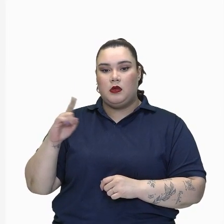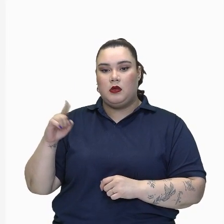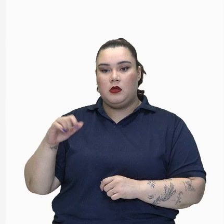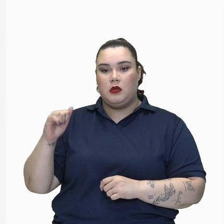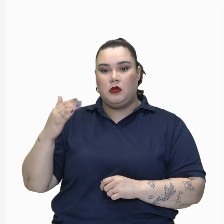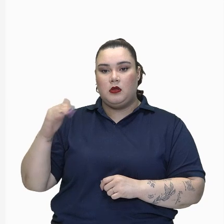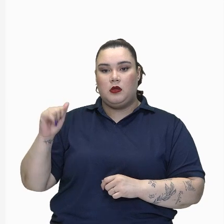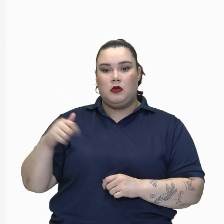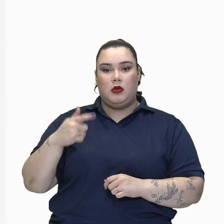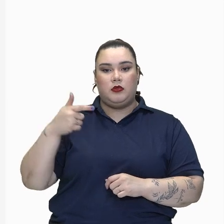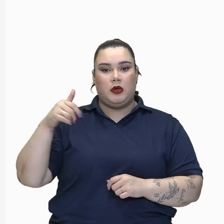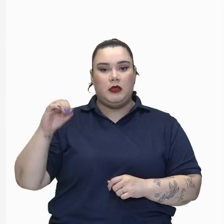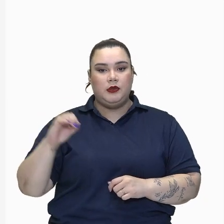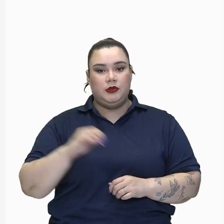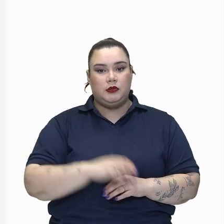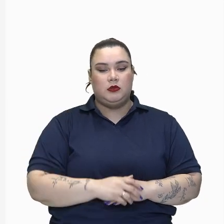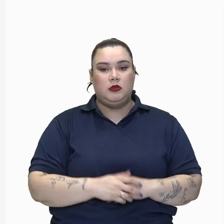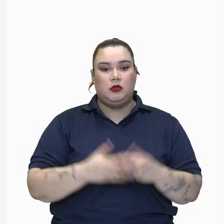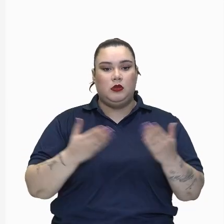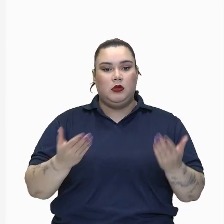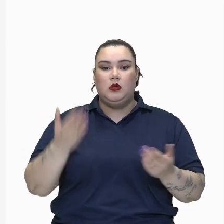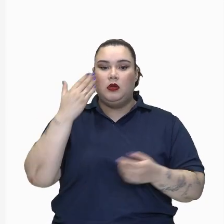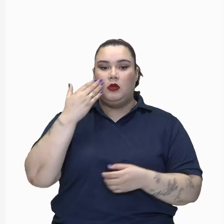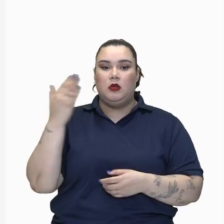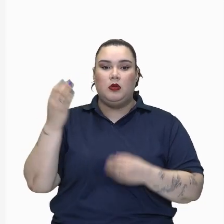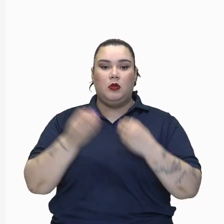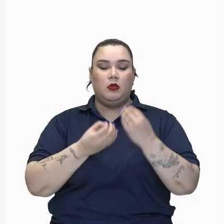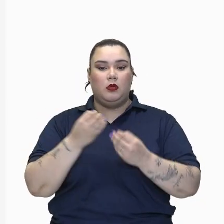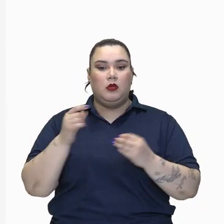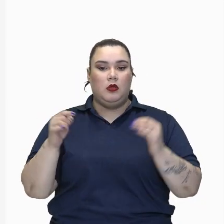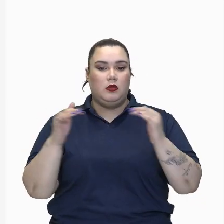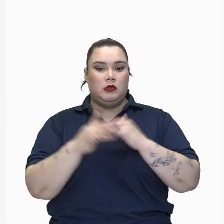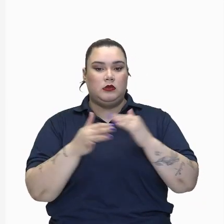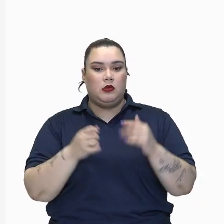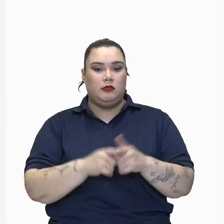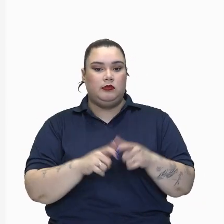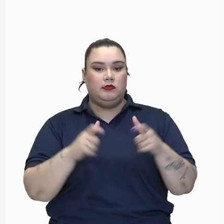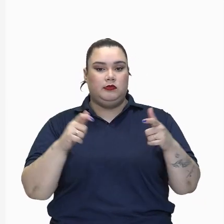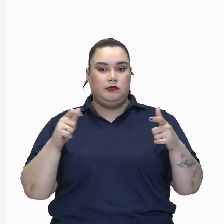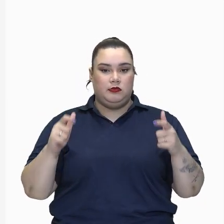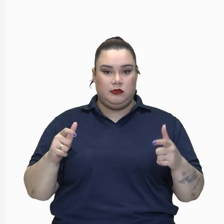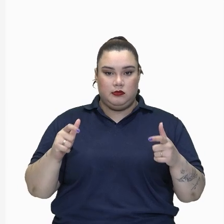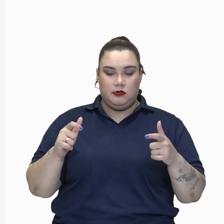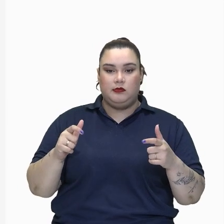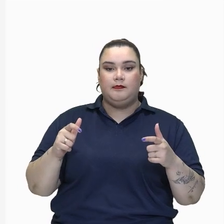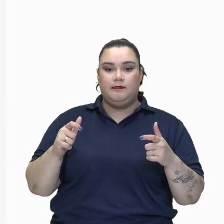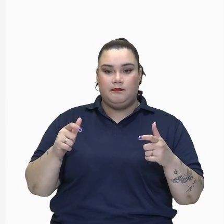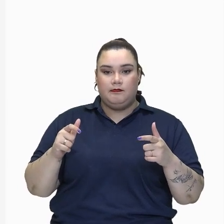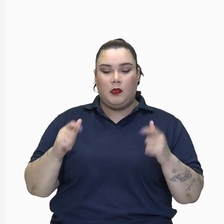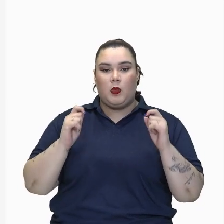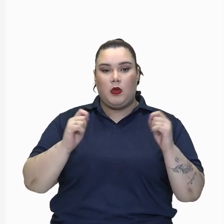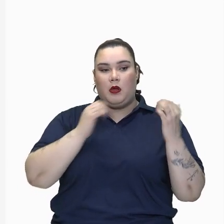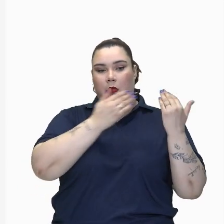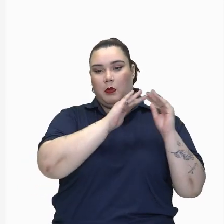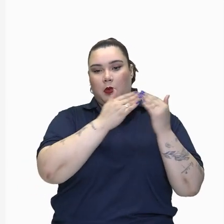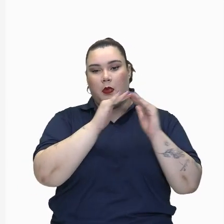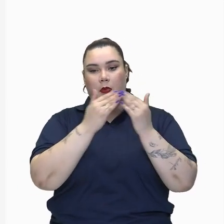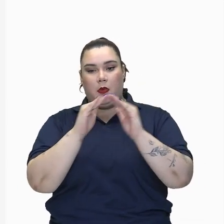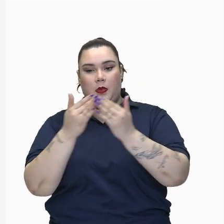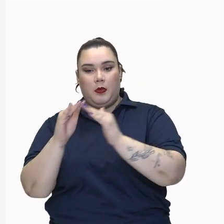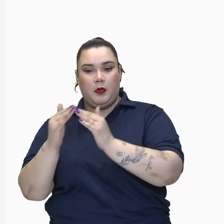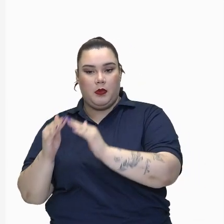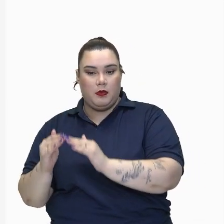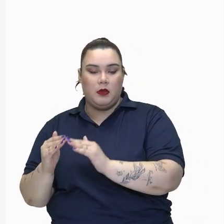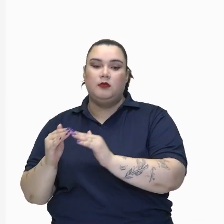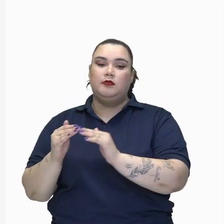trouxe à tona esse fenômeno, com o crescimento de áreas periféricas e suburbanas que começaram a se expandir